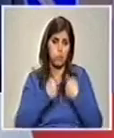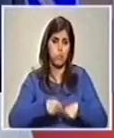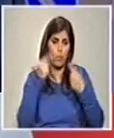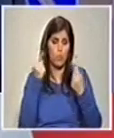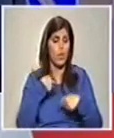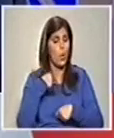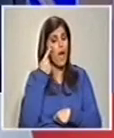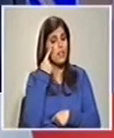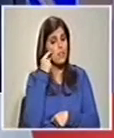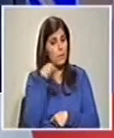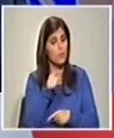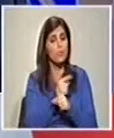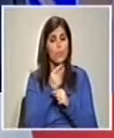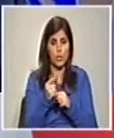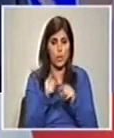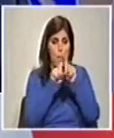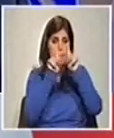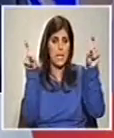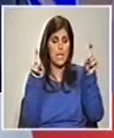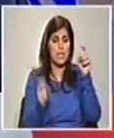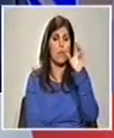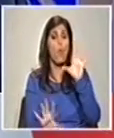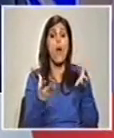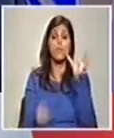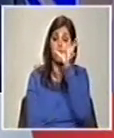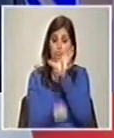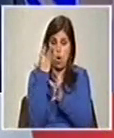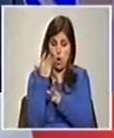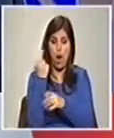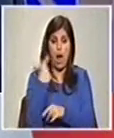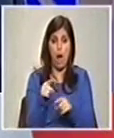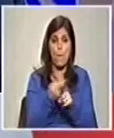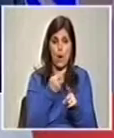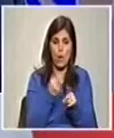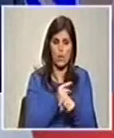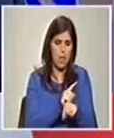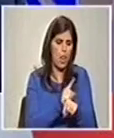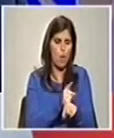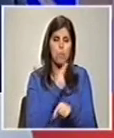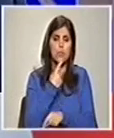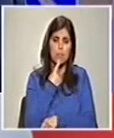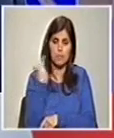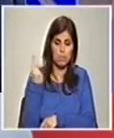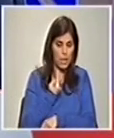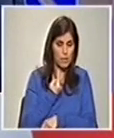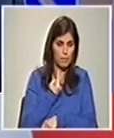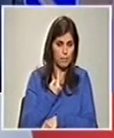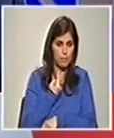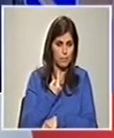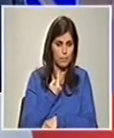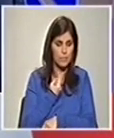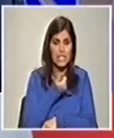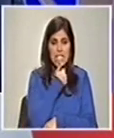isto, porquê? Porque uma empresa, quando se constitui, há uma coisa que tem que imediatamente perceber, é que se